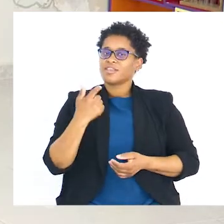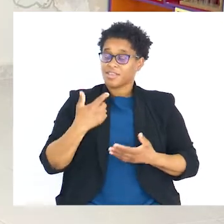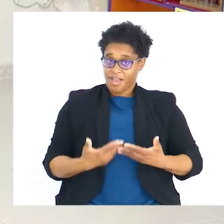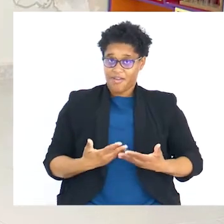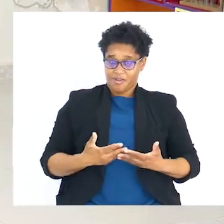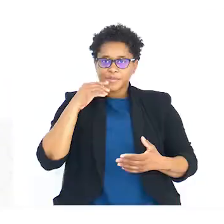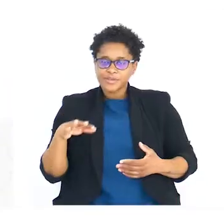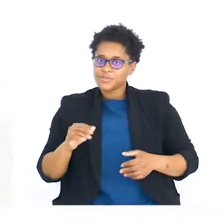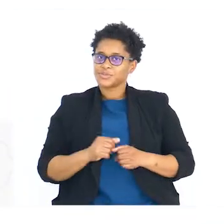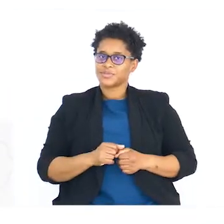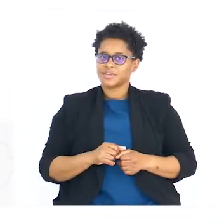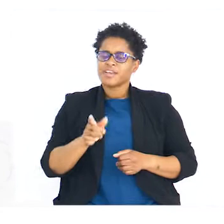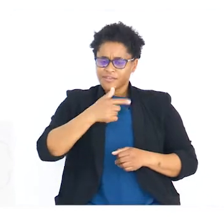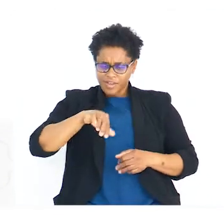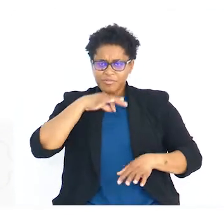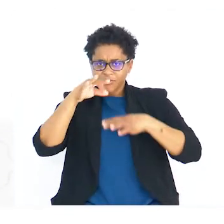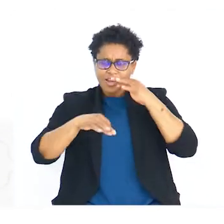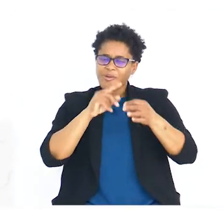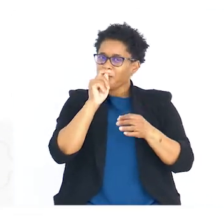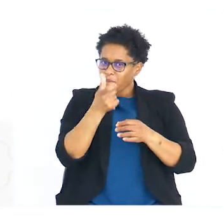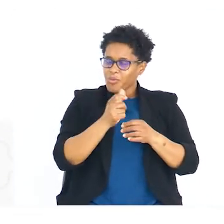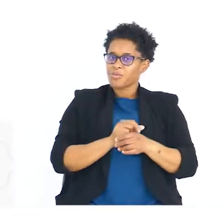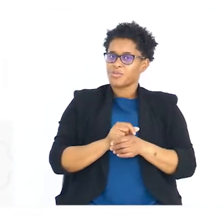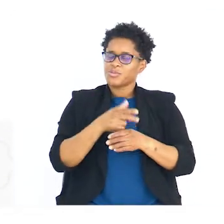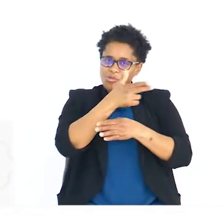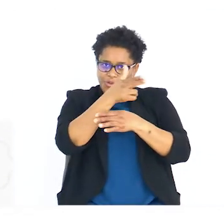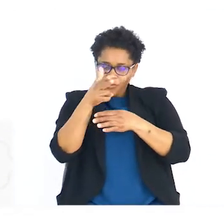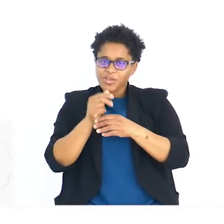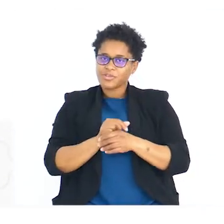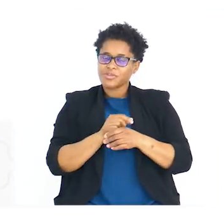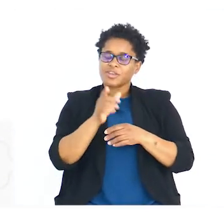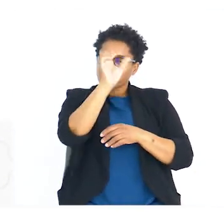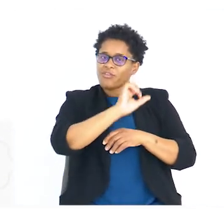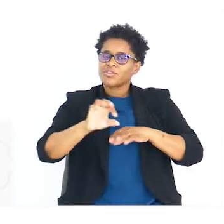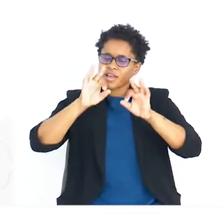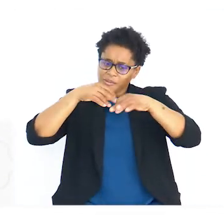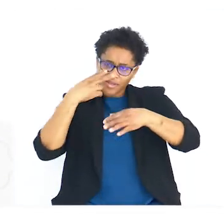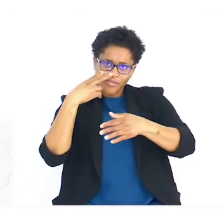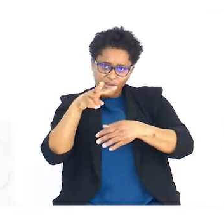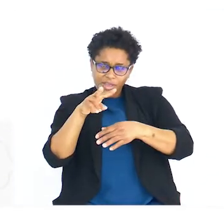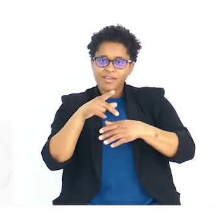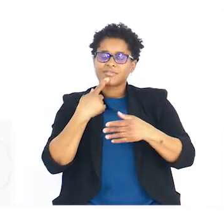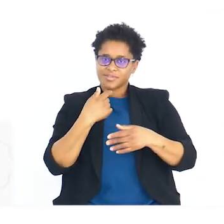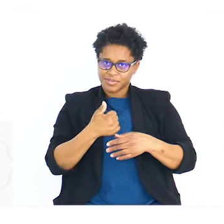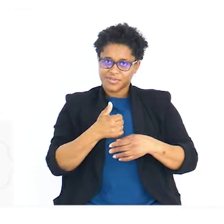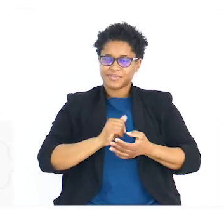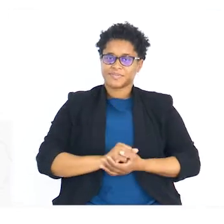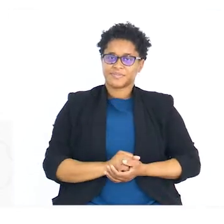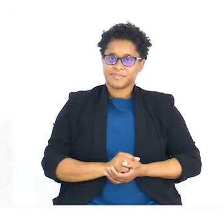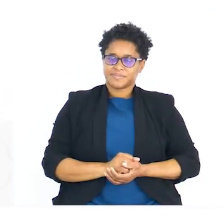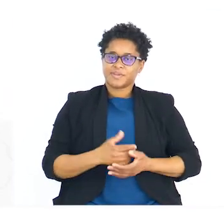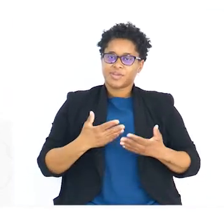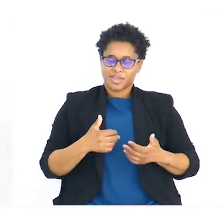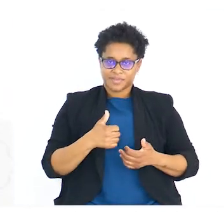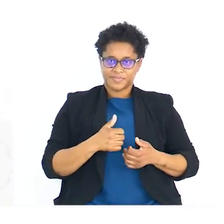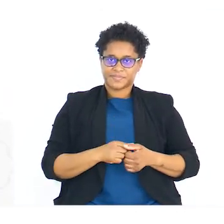agora, vamos falar agora um pouco sobre o vídeo que acabaram de assistir, pois não?